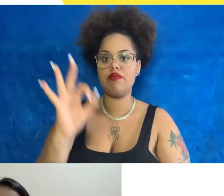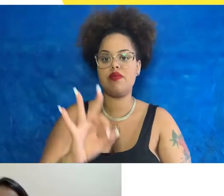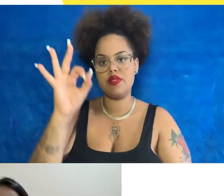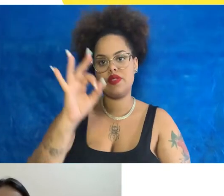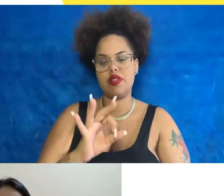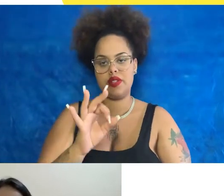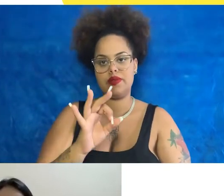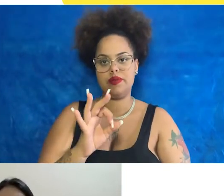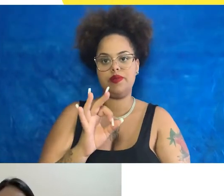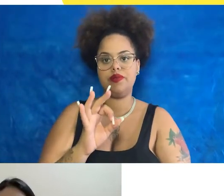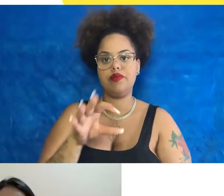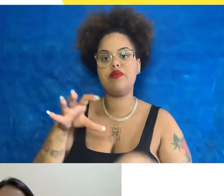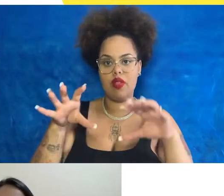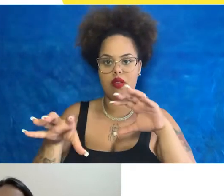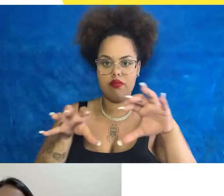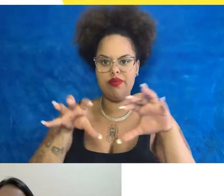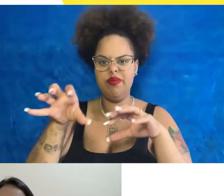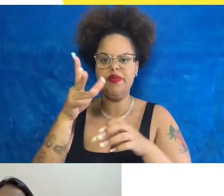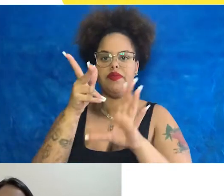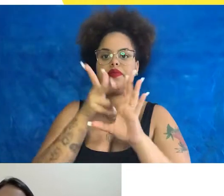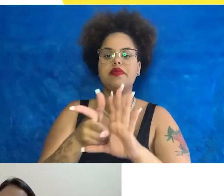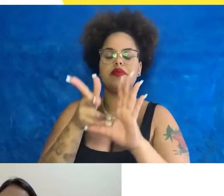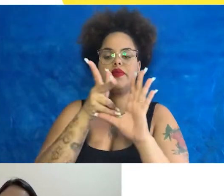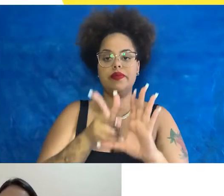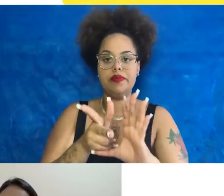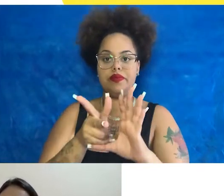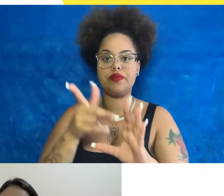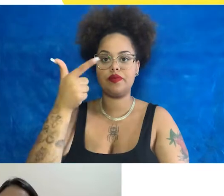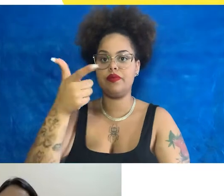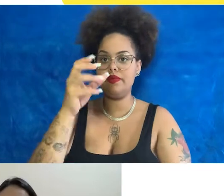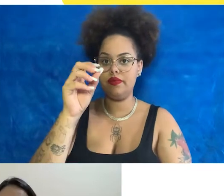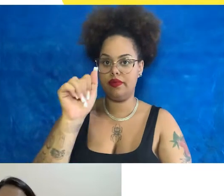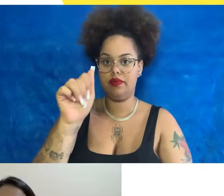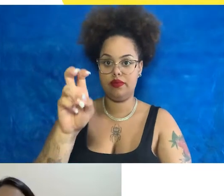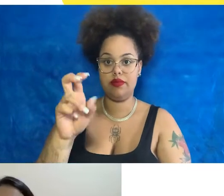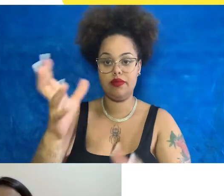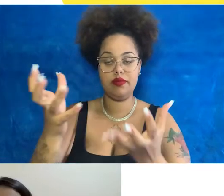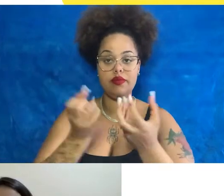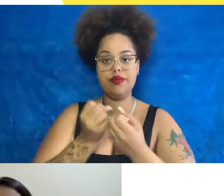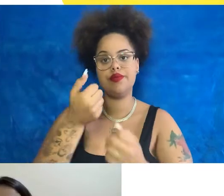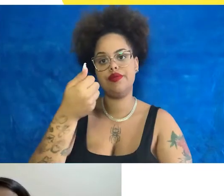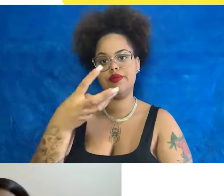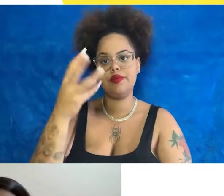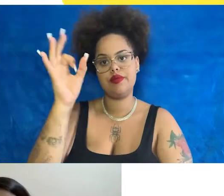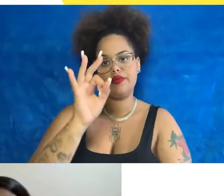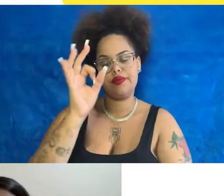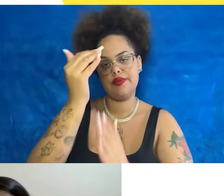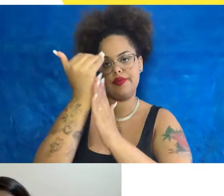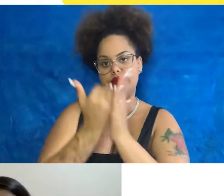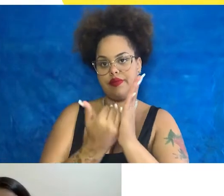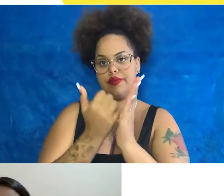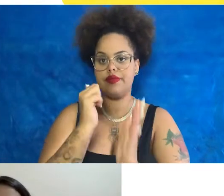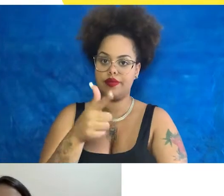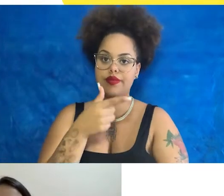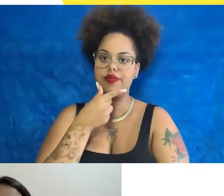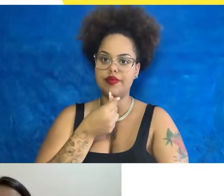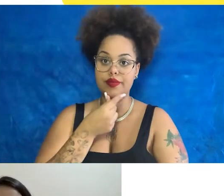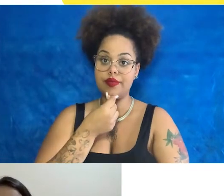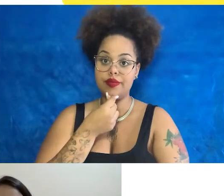cargos no setor do audiovisual e que em 2015 receberam 13% menos que os homens.